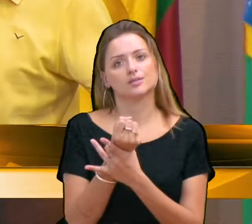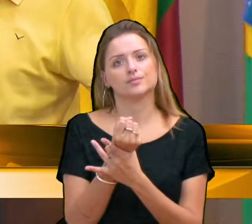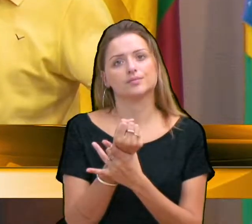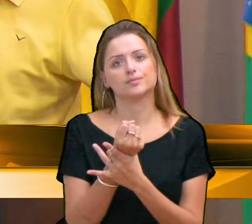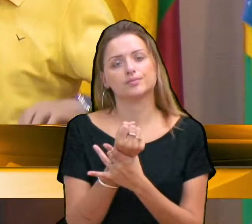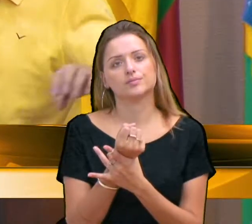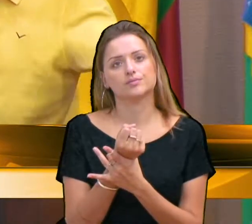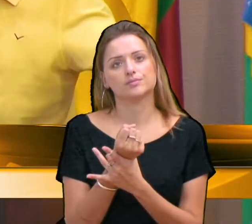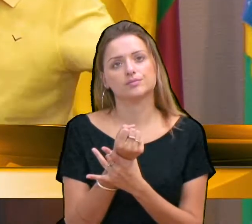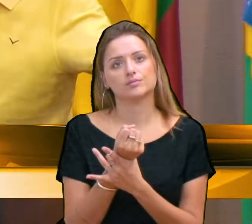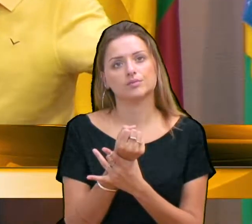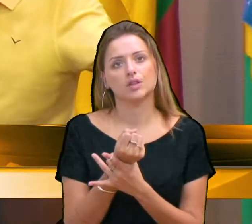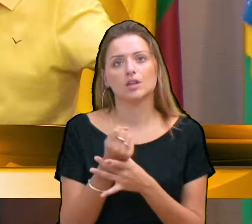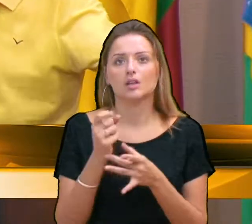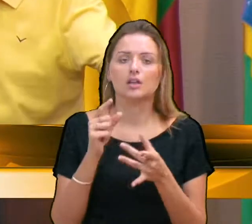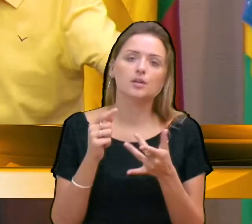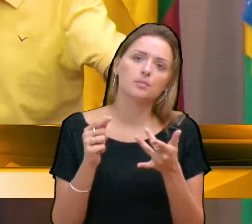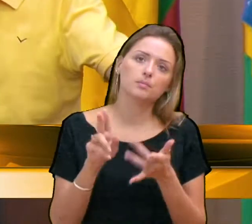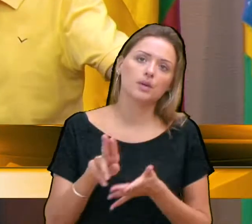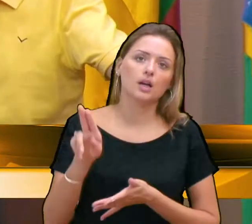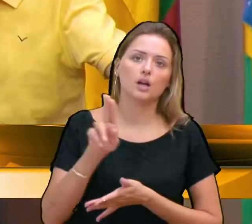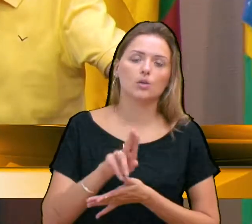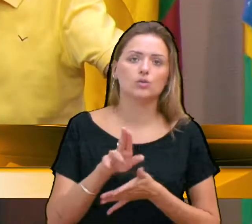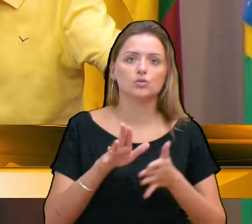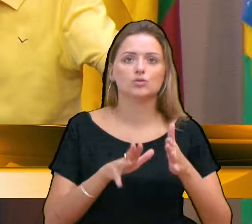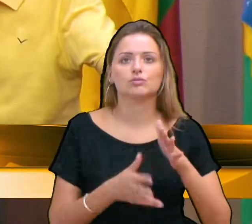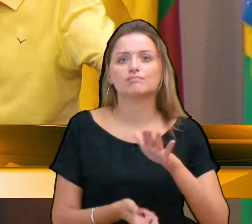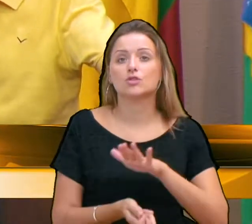para efeitos de corrupção,